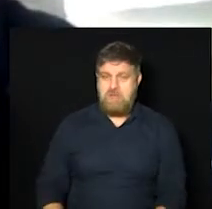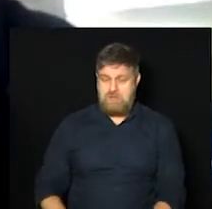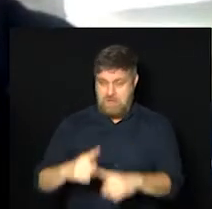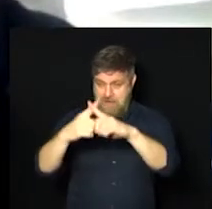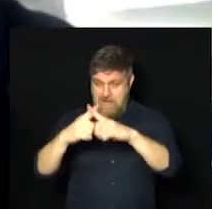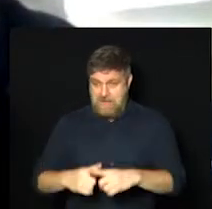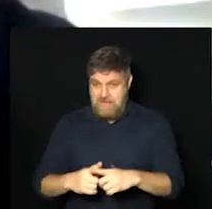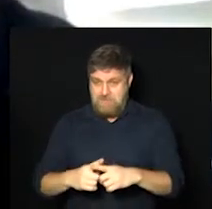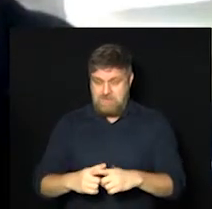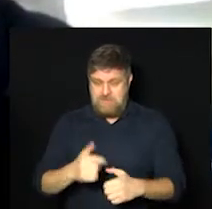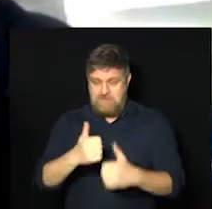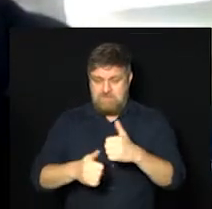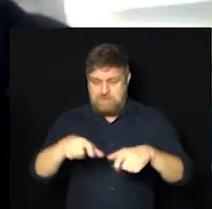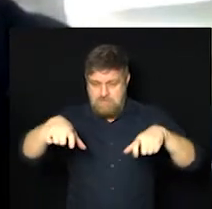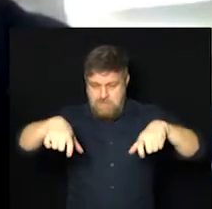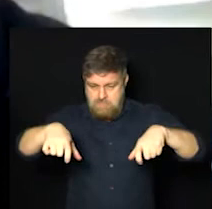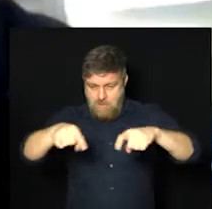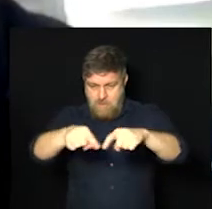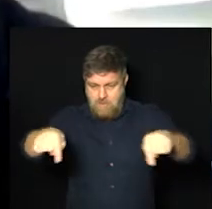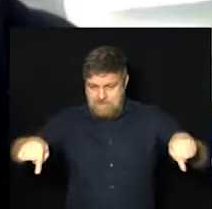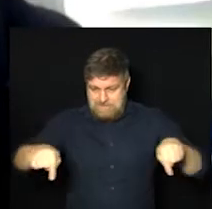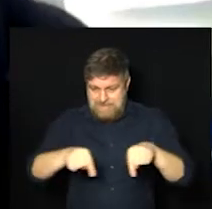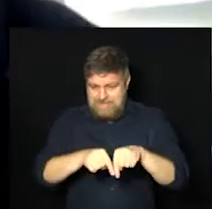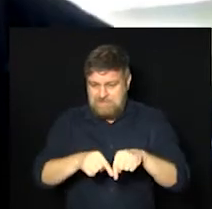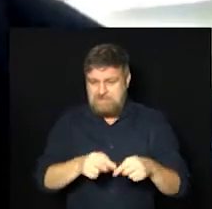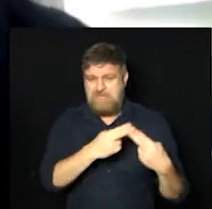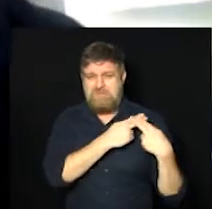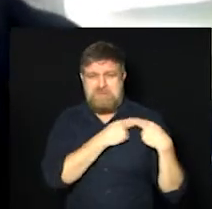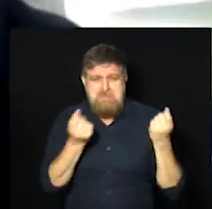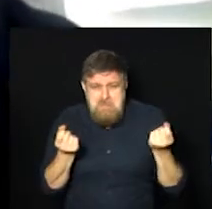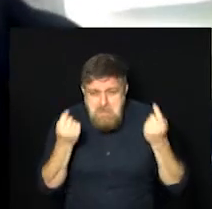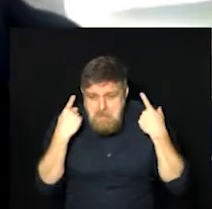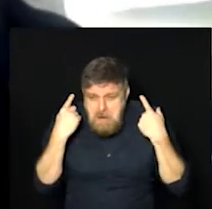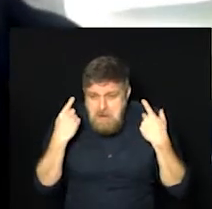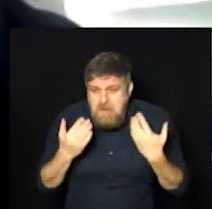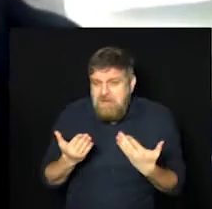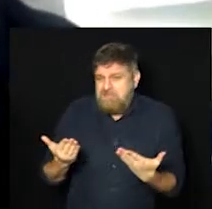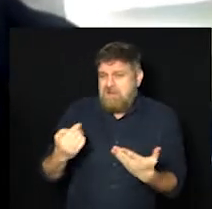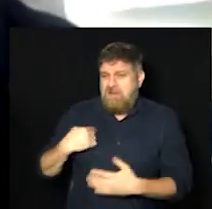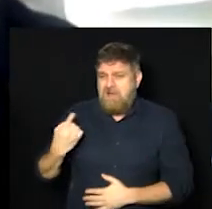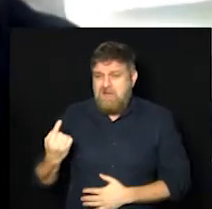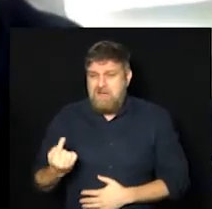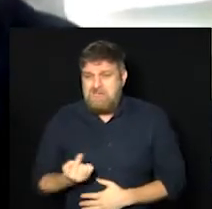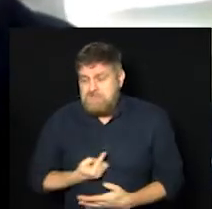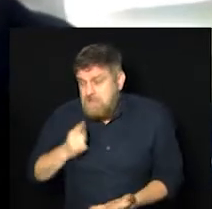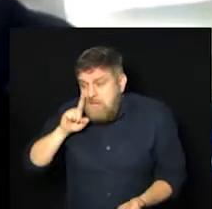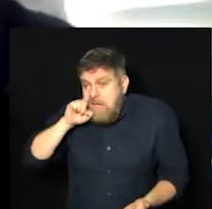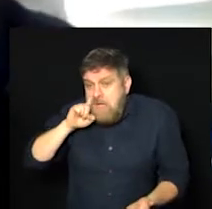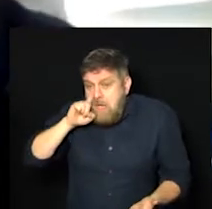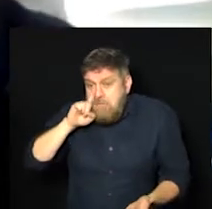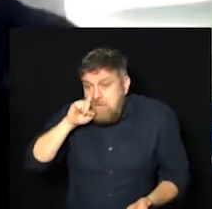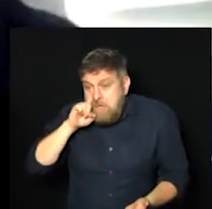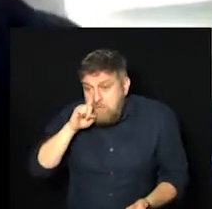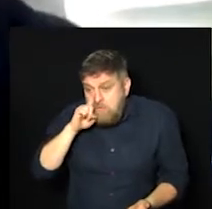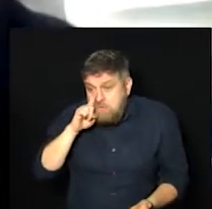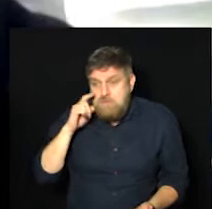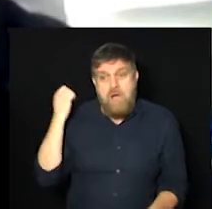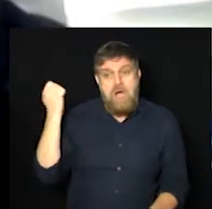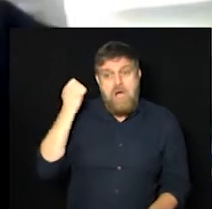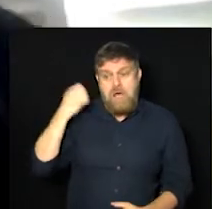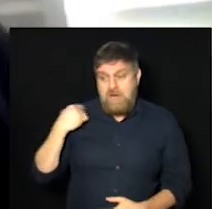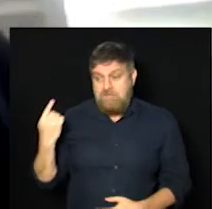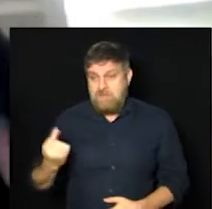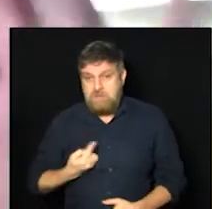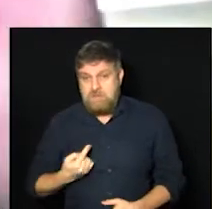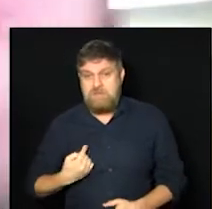um treinamento com todas essas responsabilidades, assim, a gente incorre no risco sério das nossas